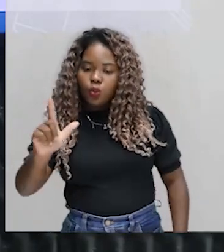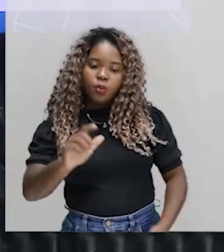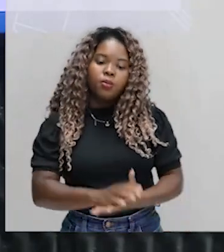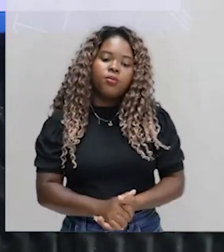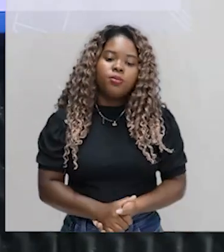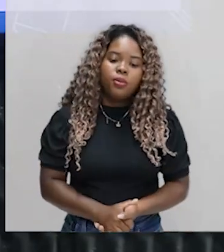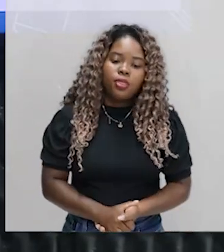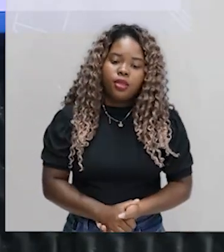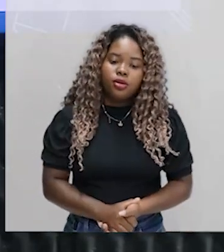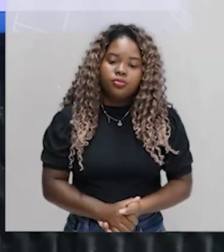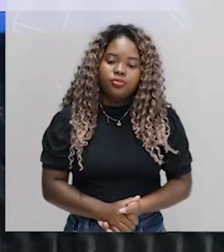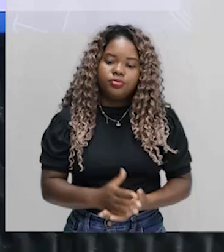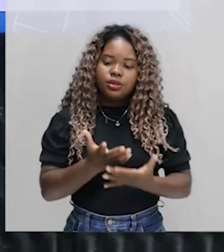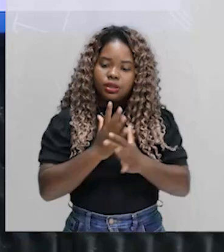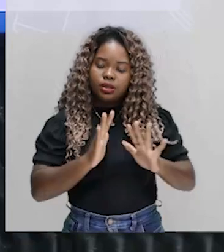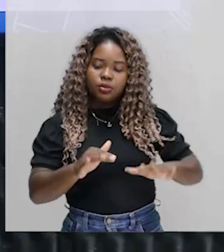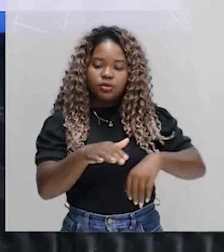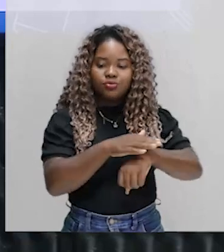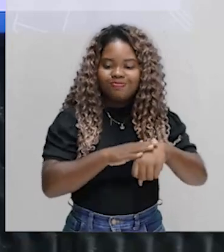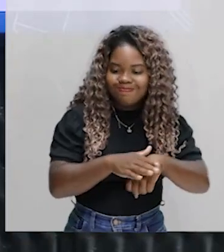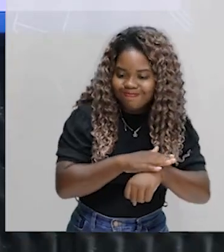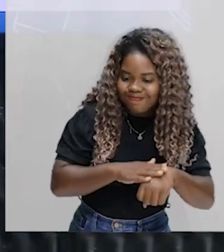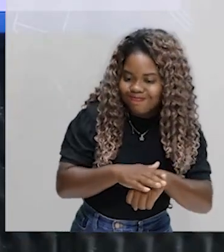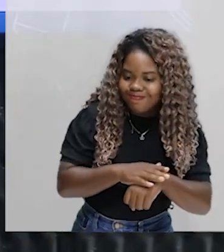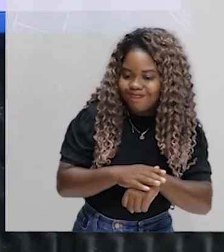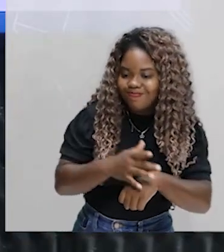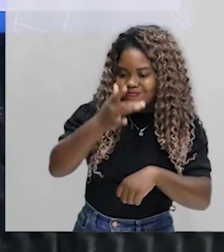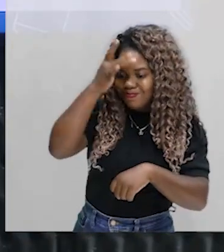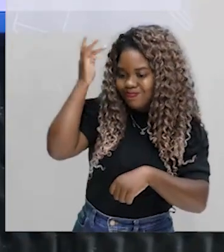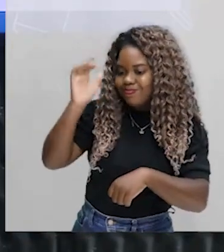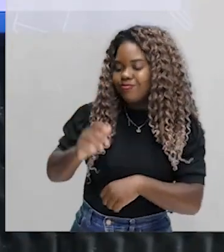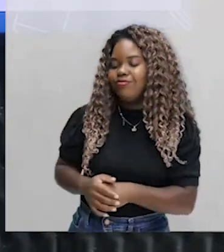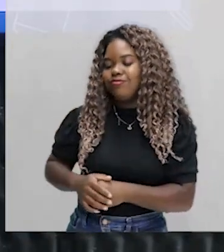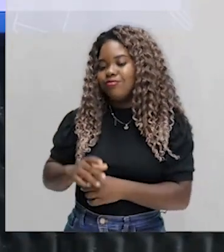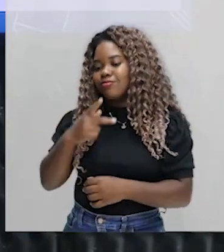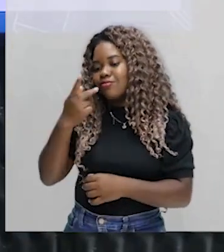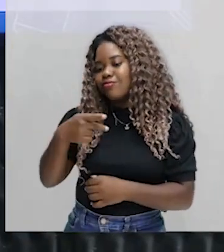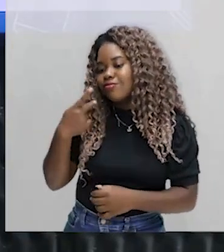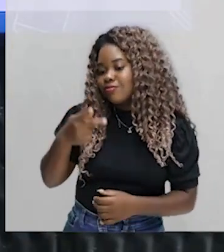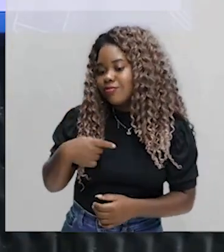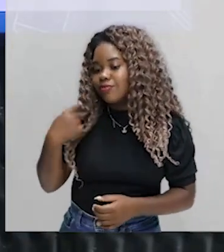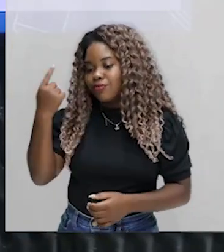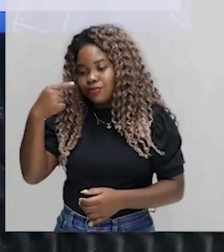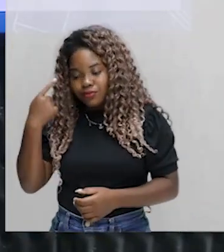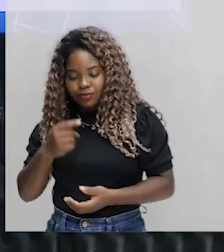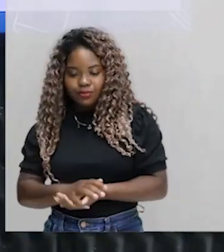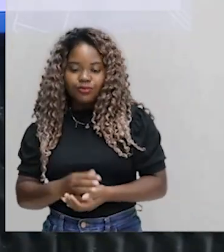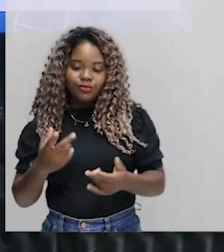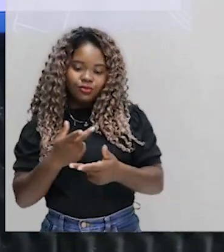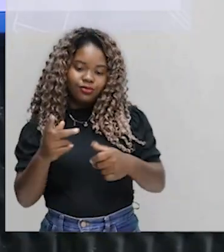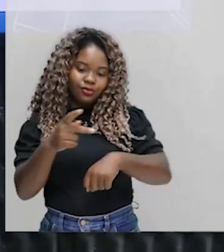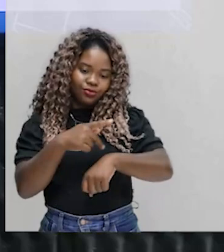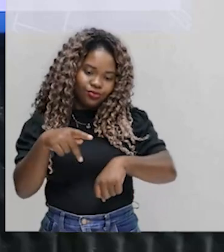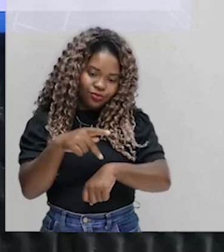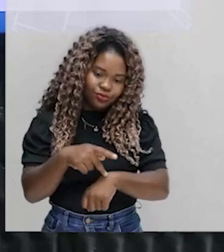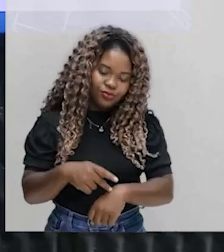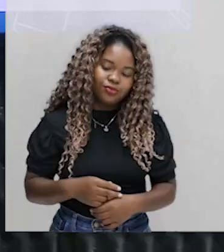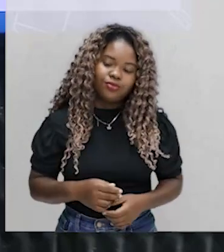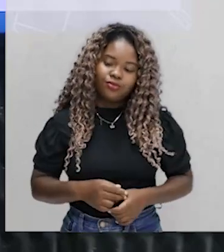quebrar o gelo quando forem conversar com argentinos, uruguaios, chilenos,